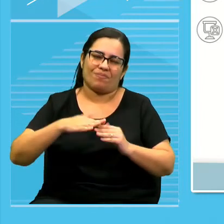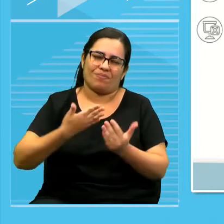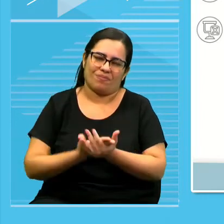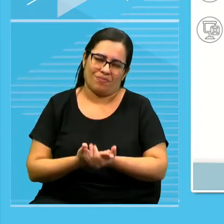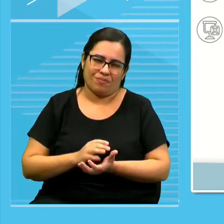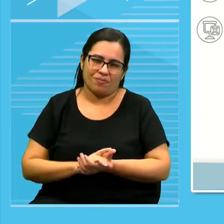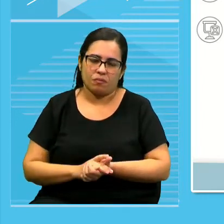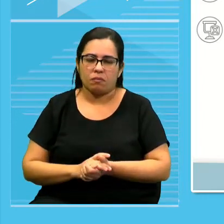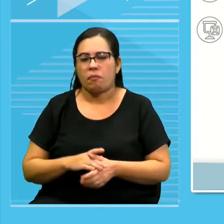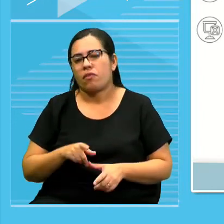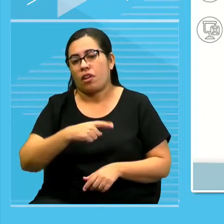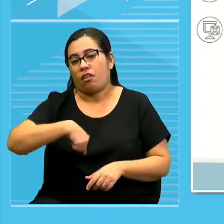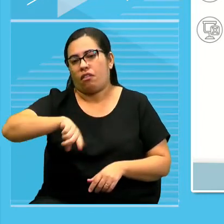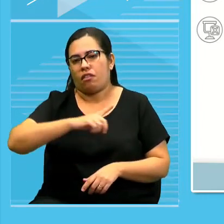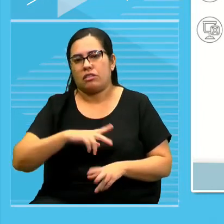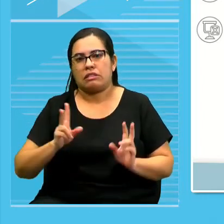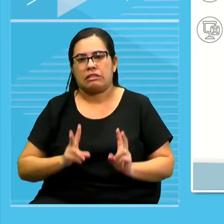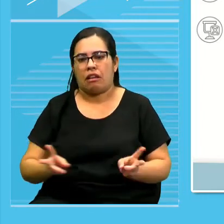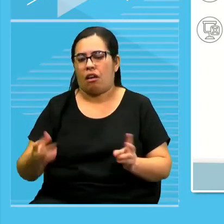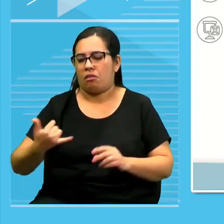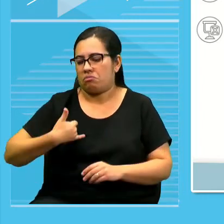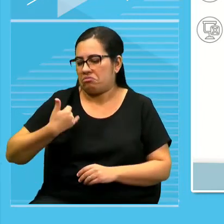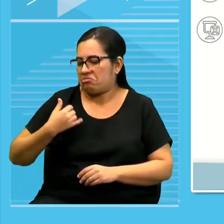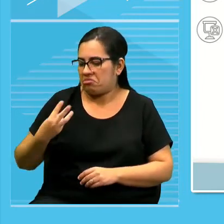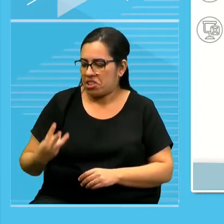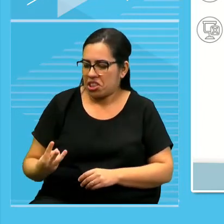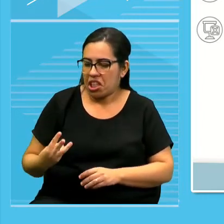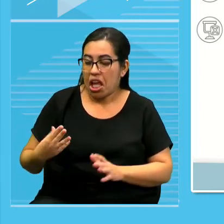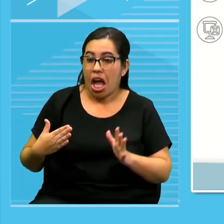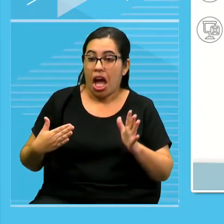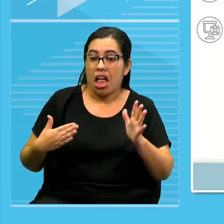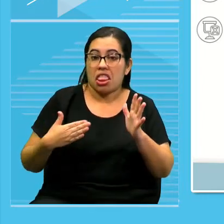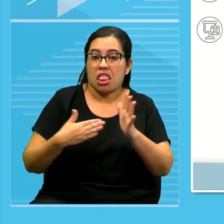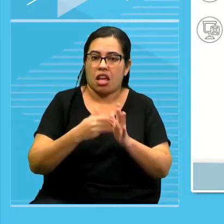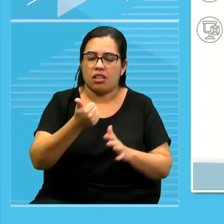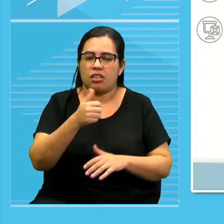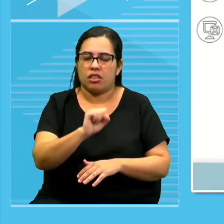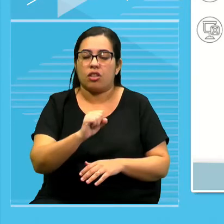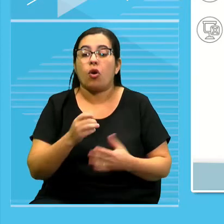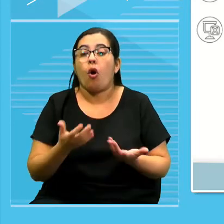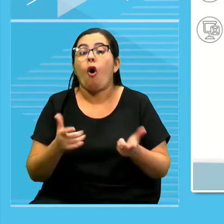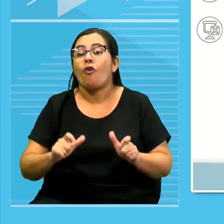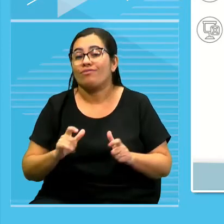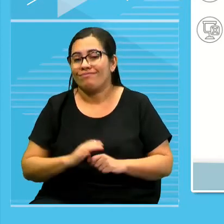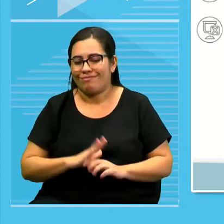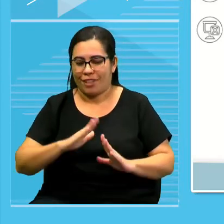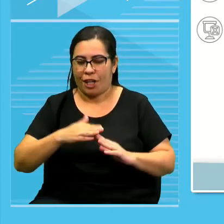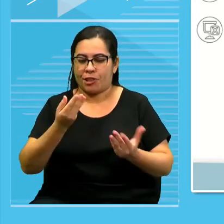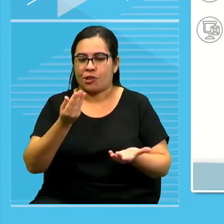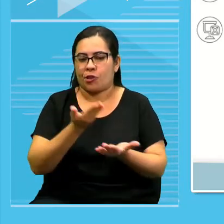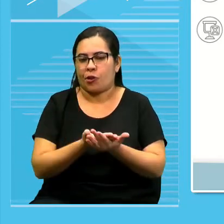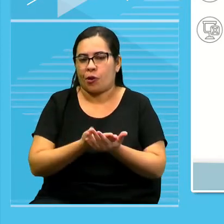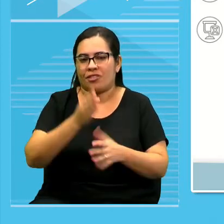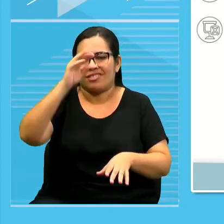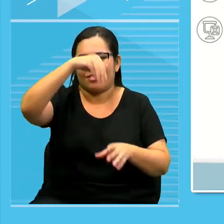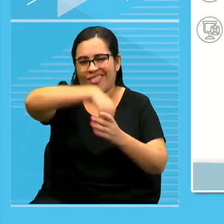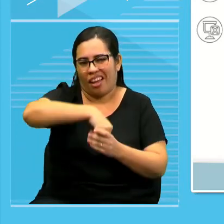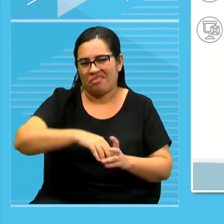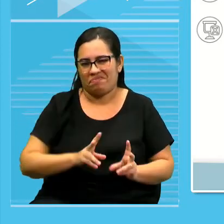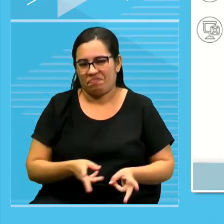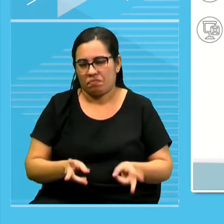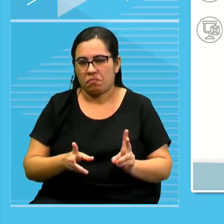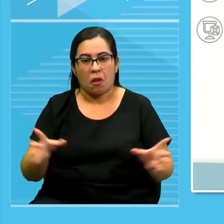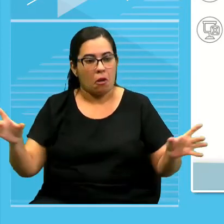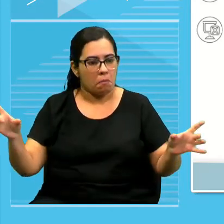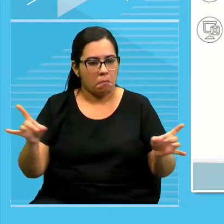tá lá desde criança três anos de idade até os 18 dentro da escola e não acaba ali depois que a gente